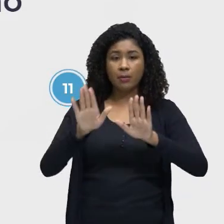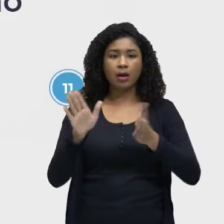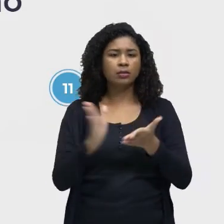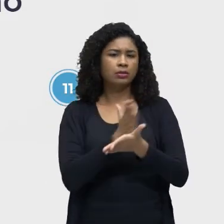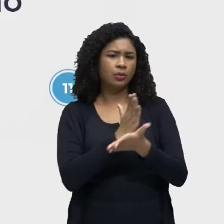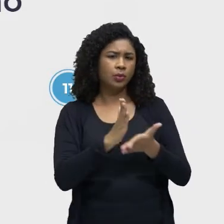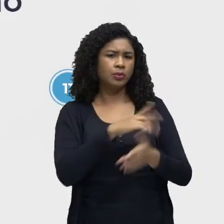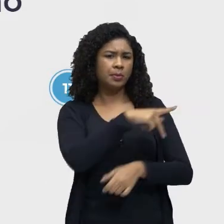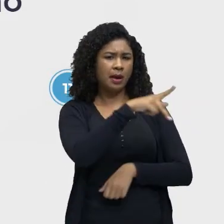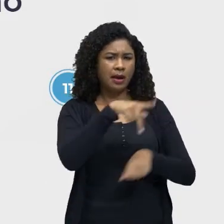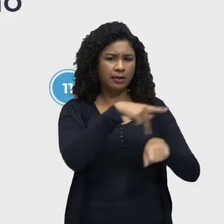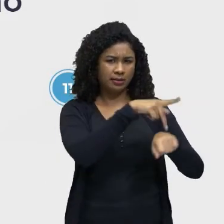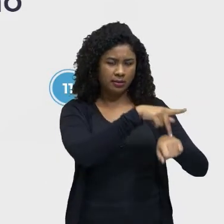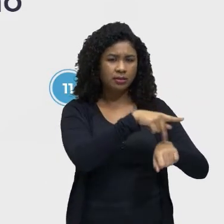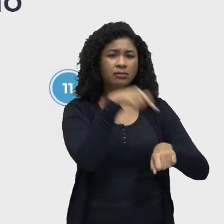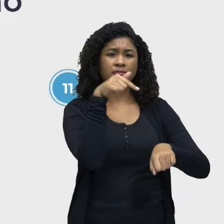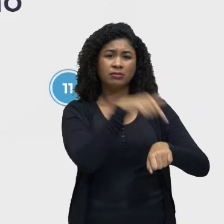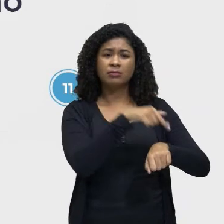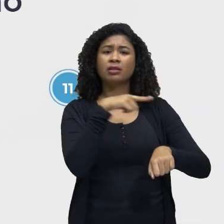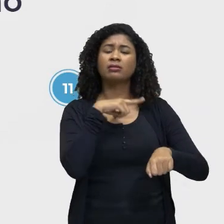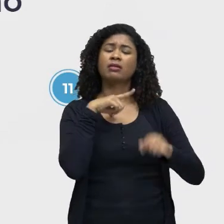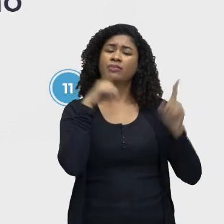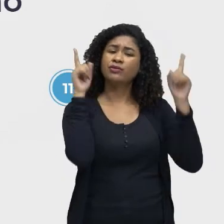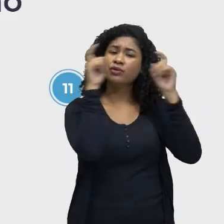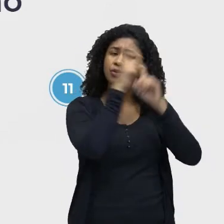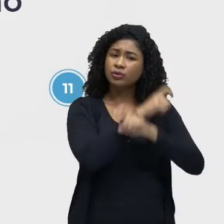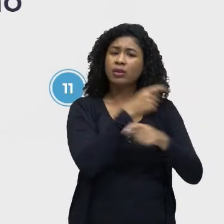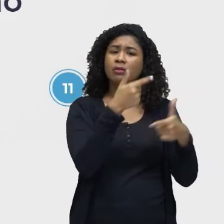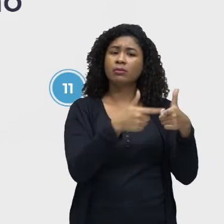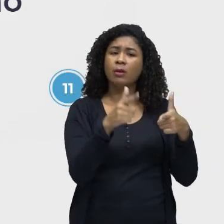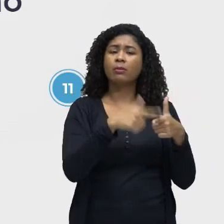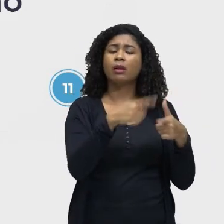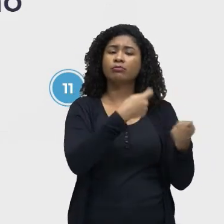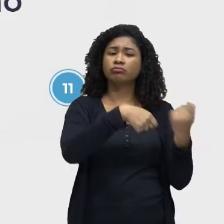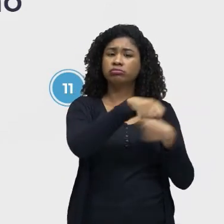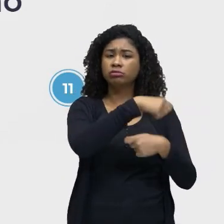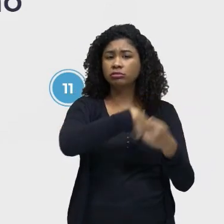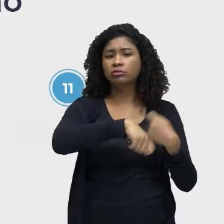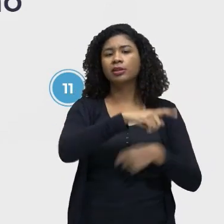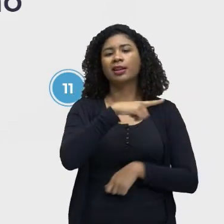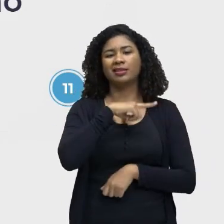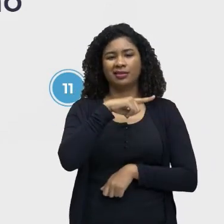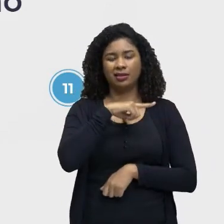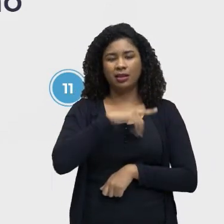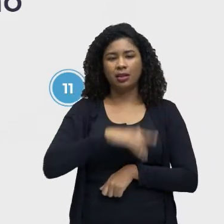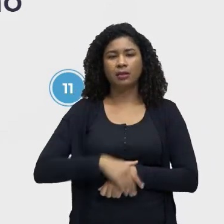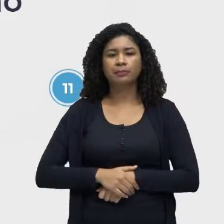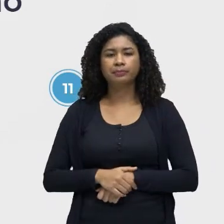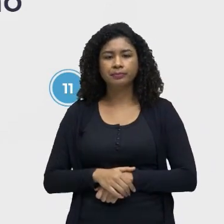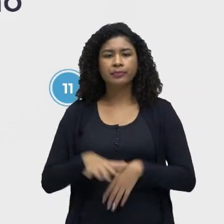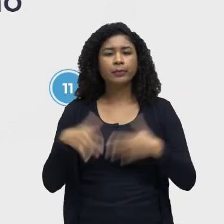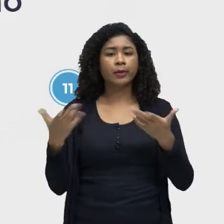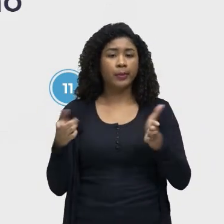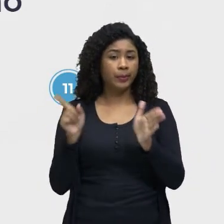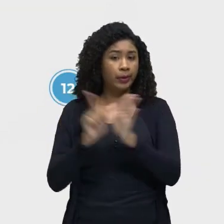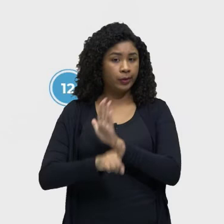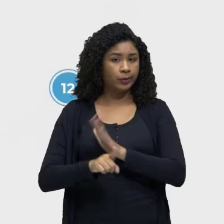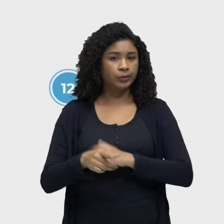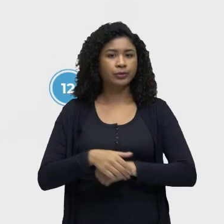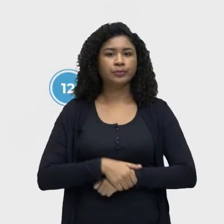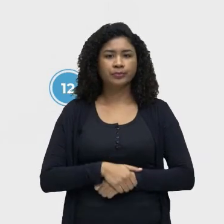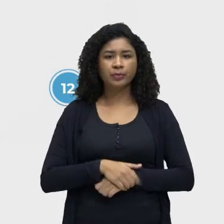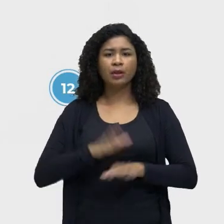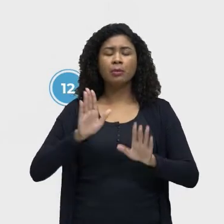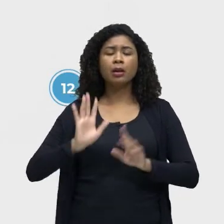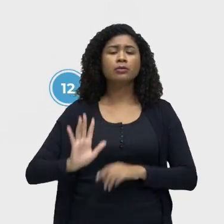esses migrantes estão passando também por dificuldades econômicas. E aí a questão traz: quais são as consequências